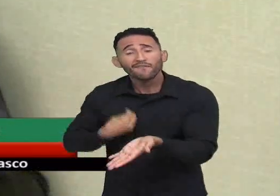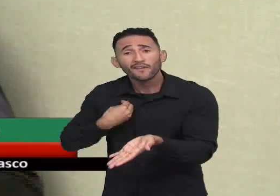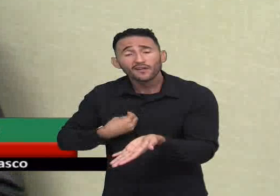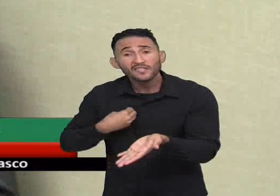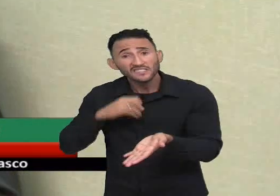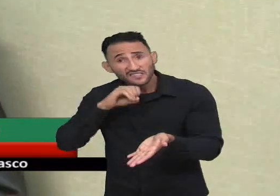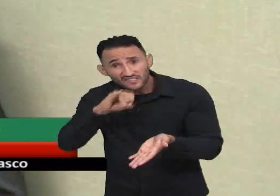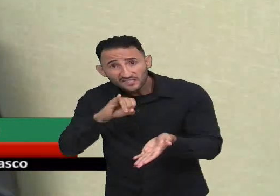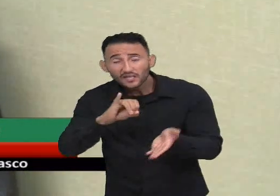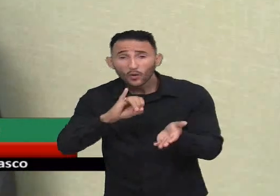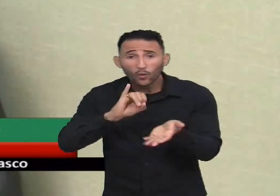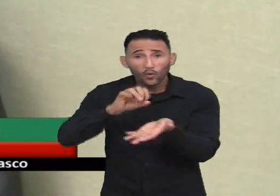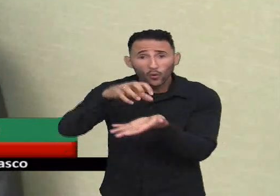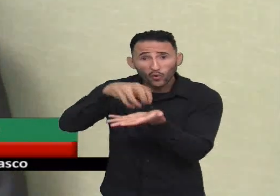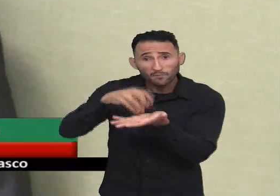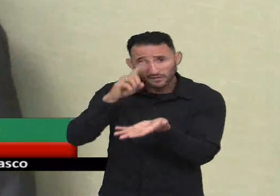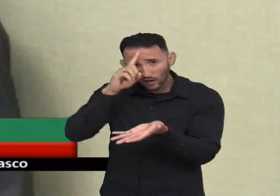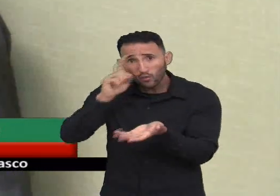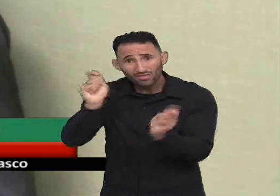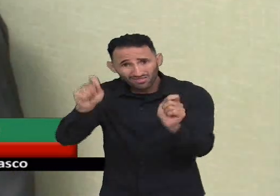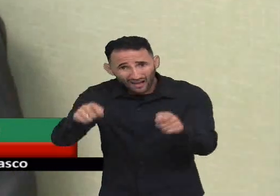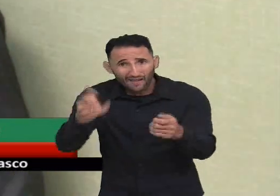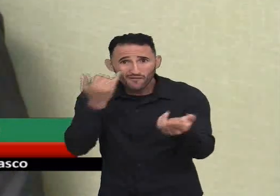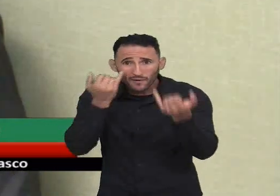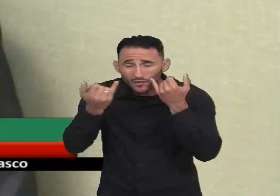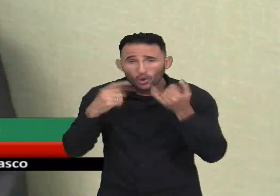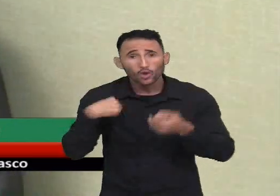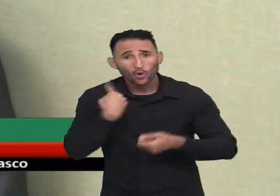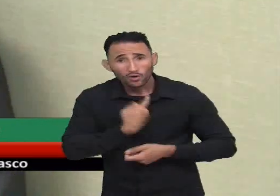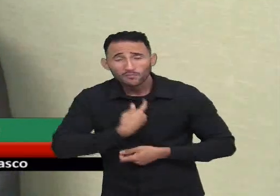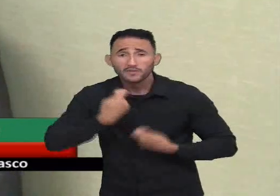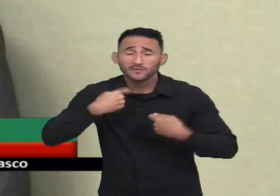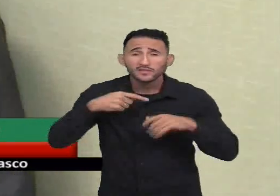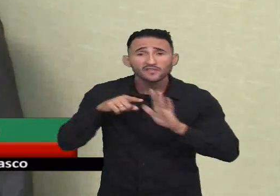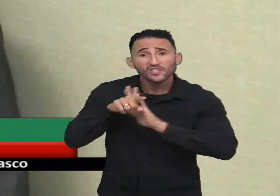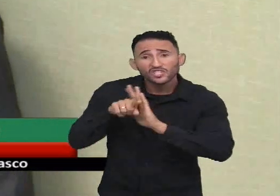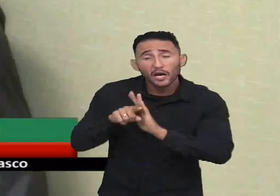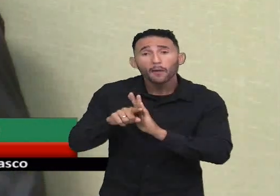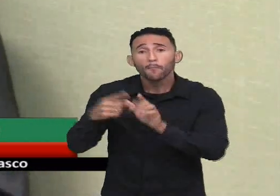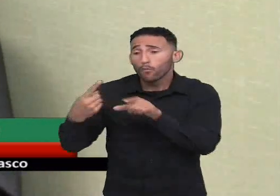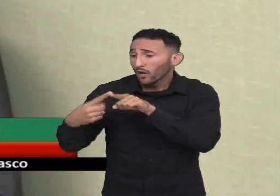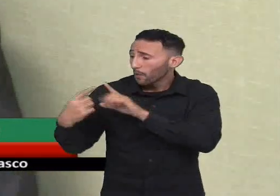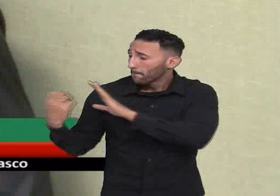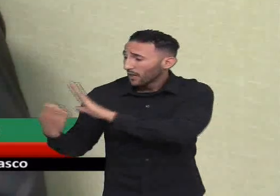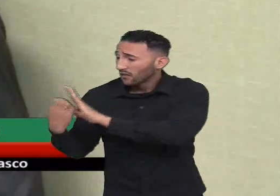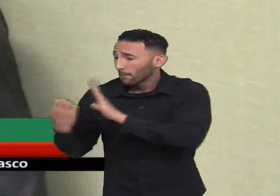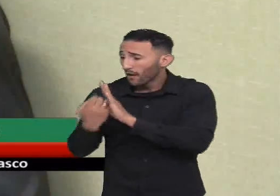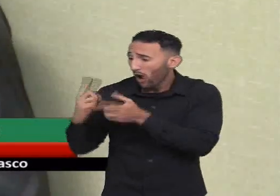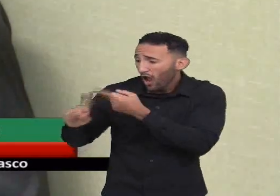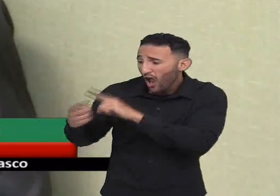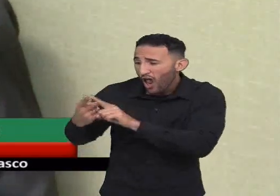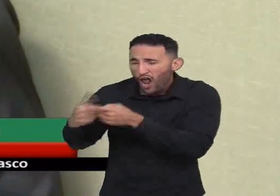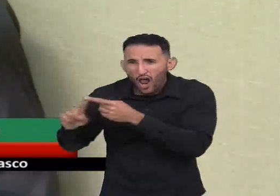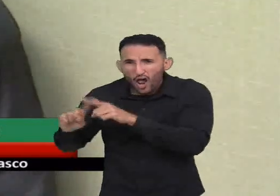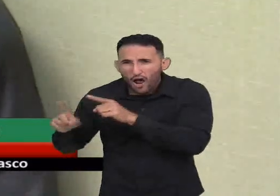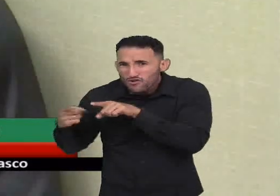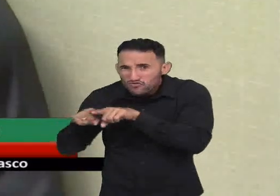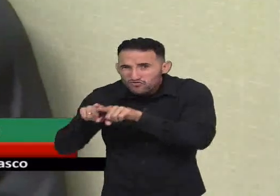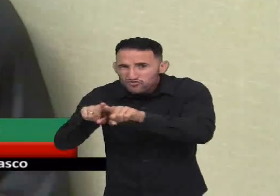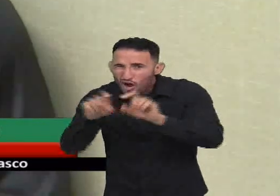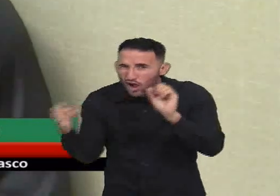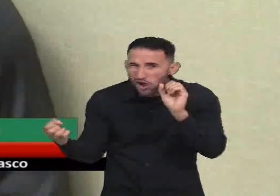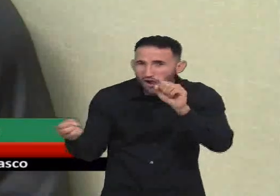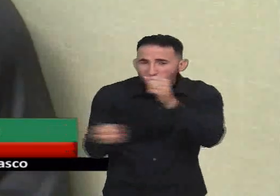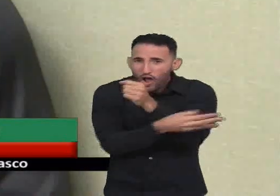gente tem que ter esse mecanismo na mão. Então, saber que está tendo conluio, corrupção na maternidade Amador Aguiar, porque uma